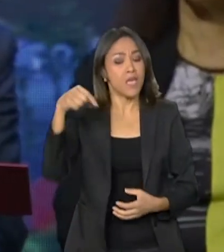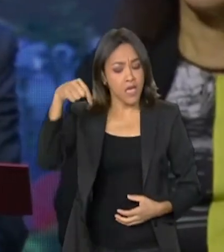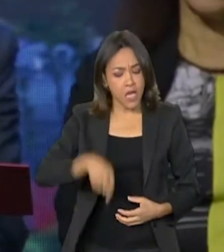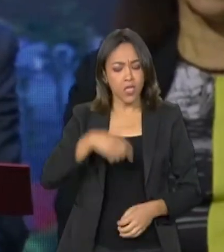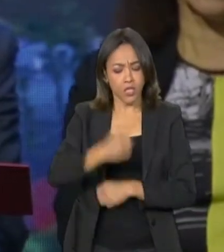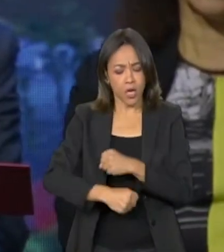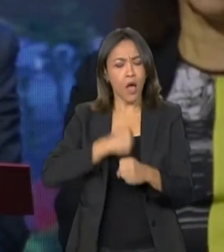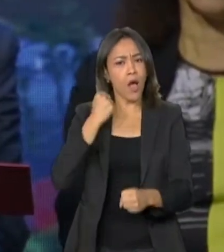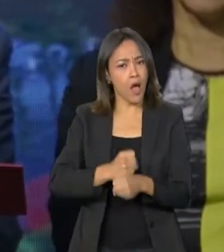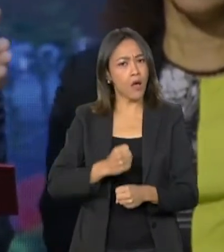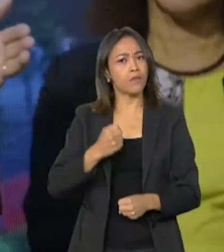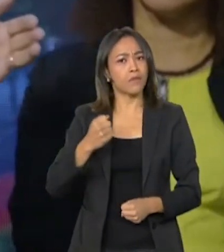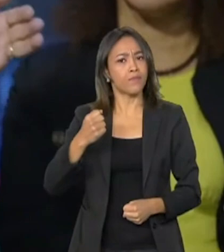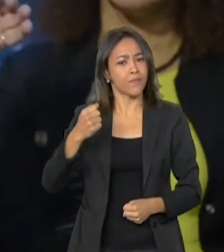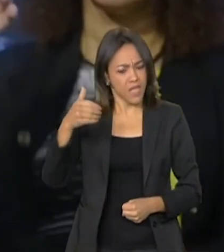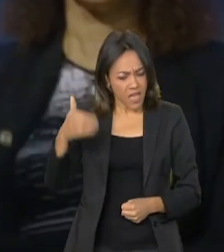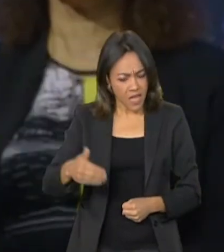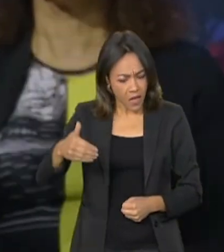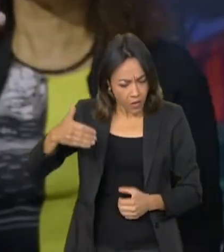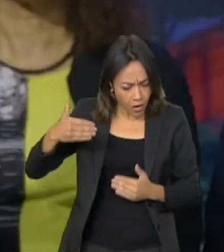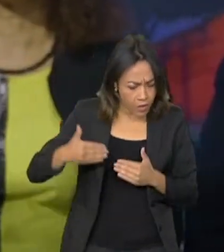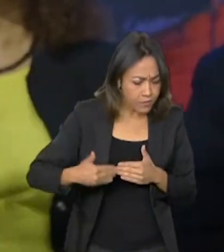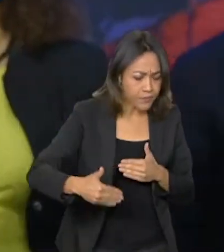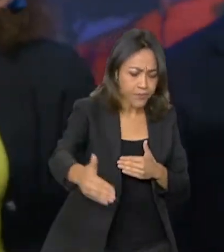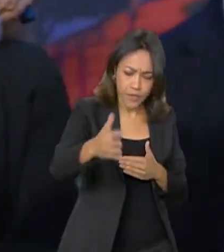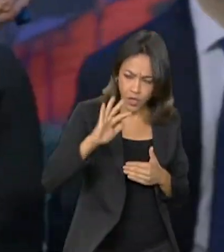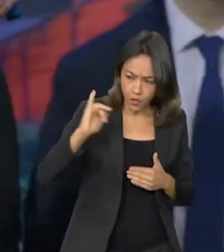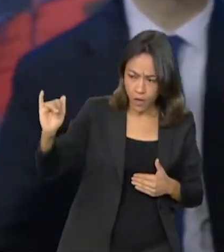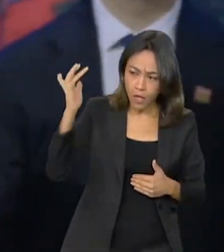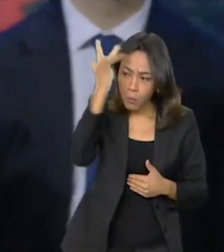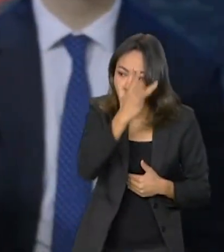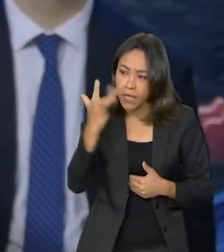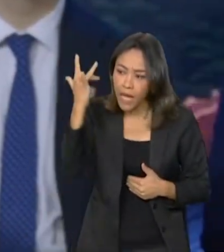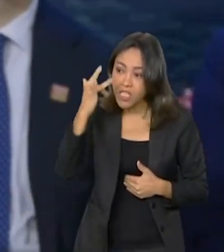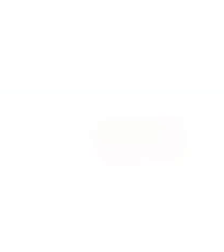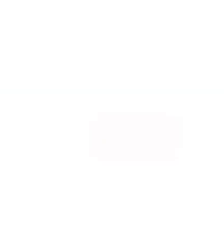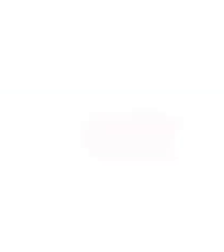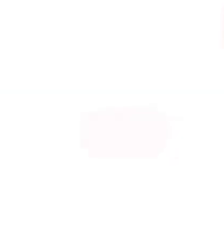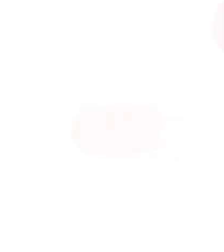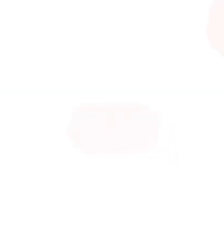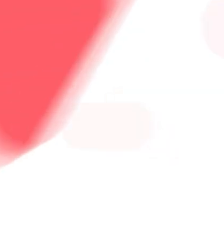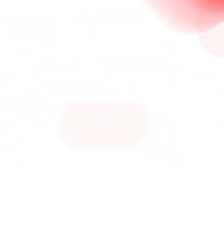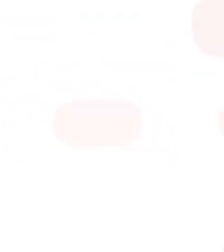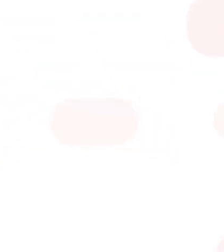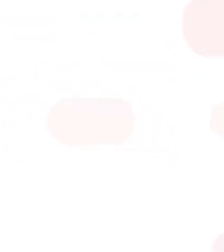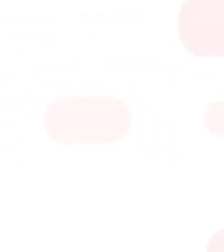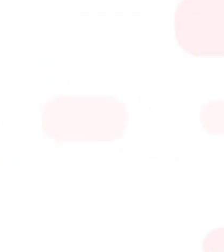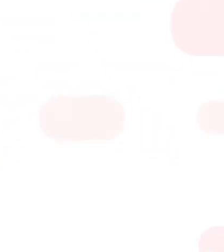passado, mas a partir de agora, o Haddad, é o mundo que vem ao Brasil.